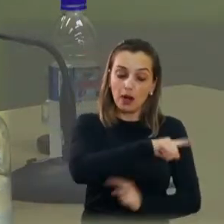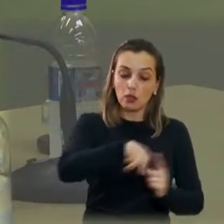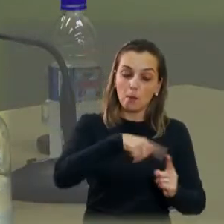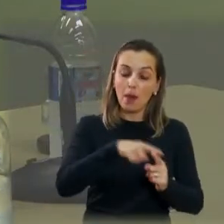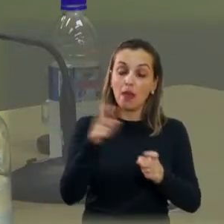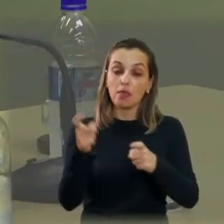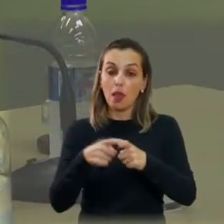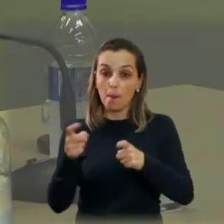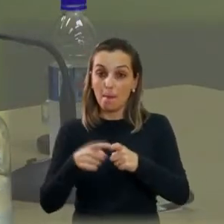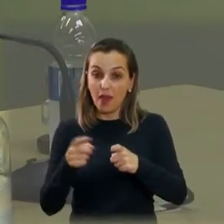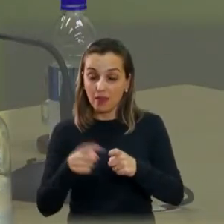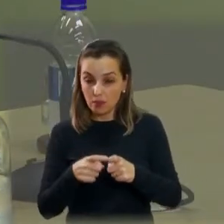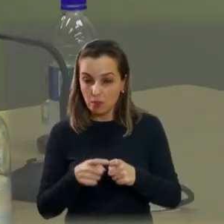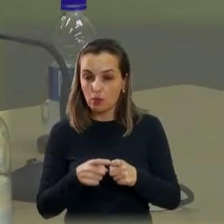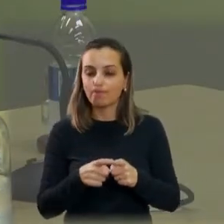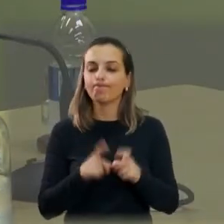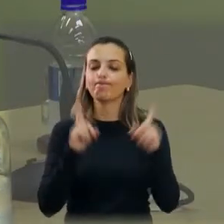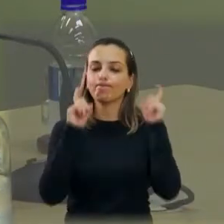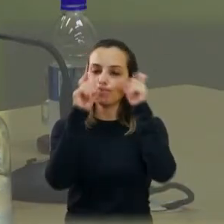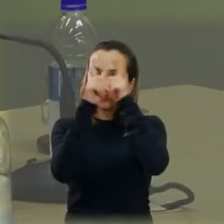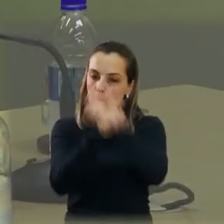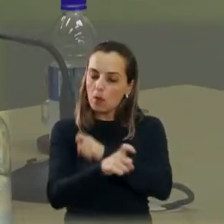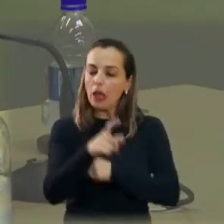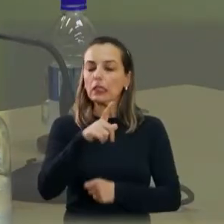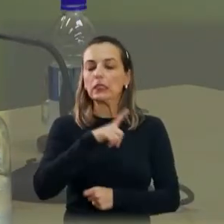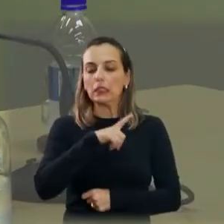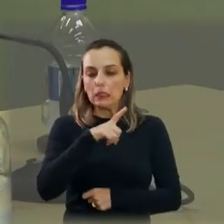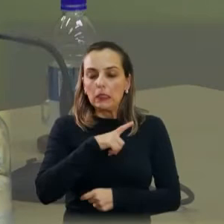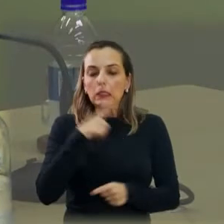Temos dificuldades, sim, né? Porque